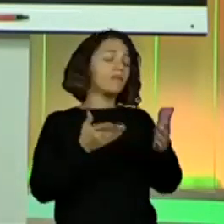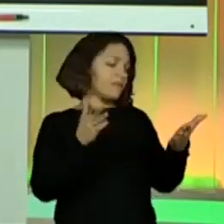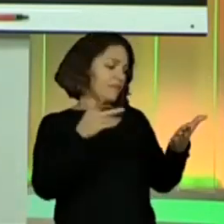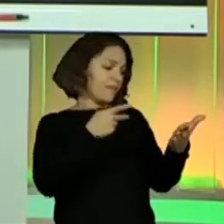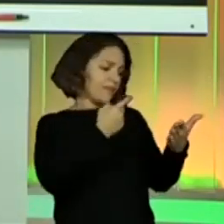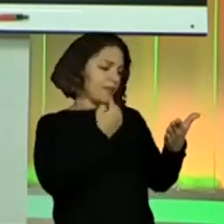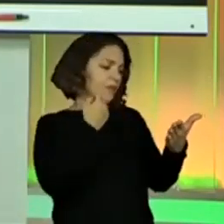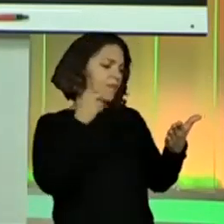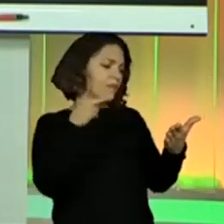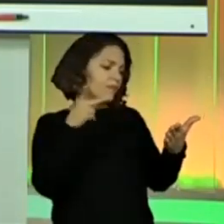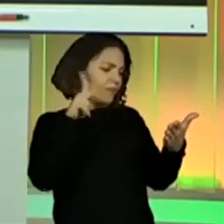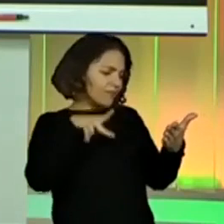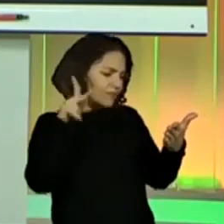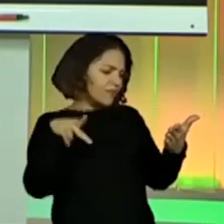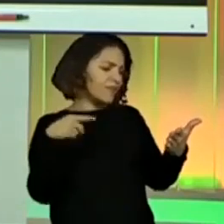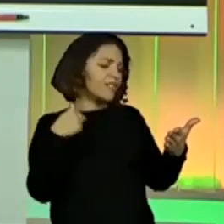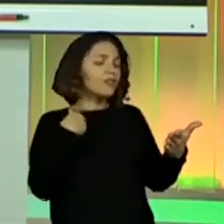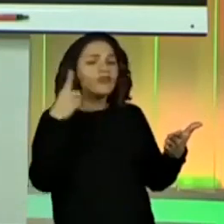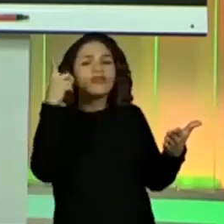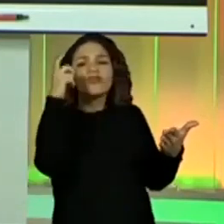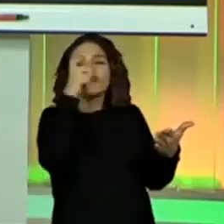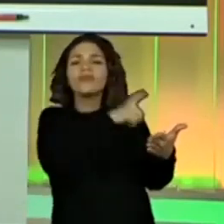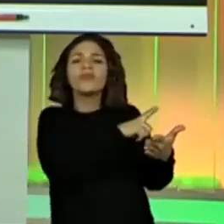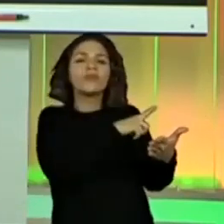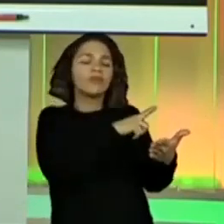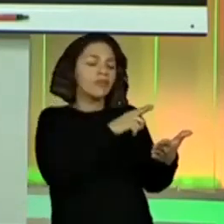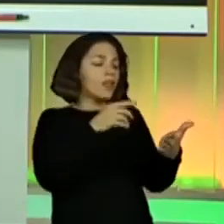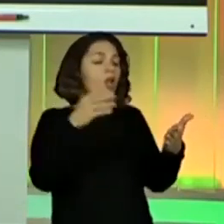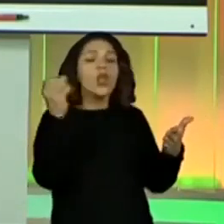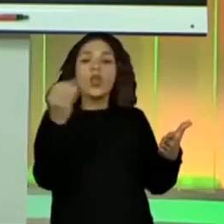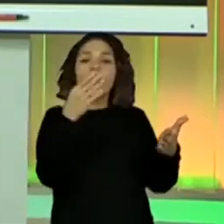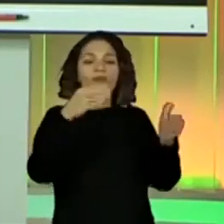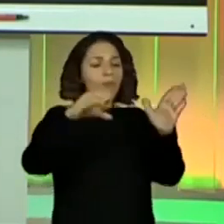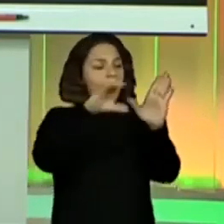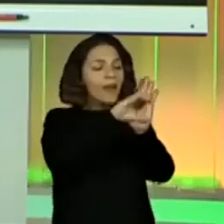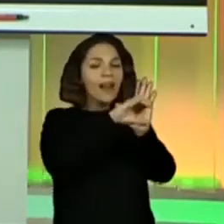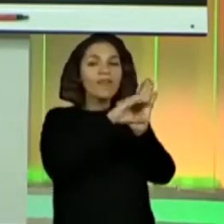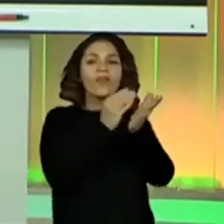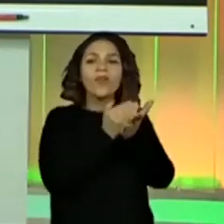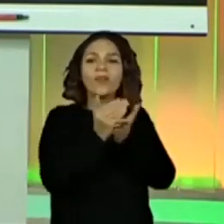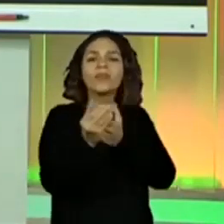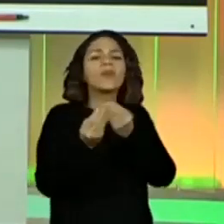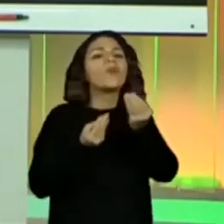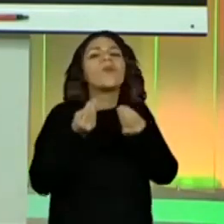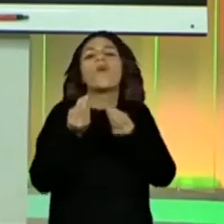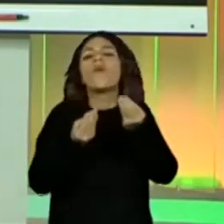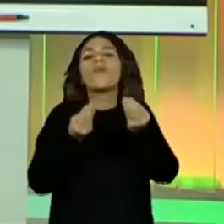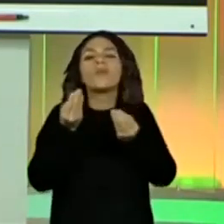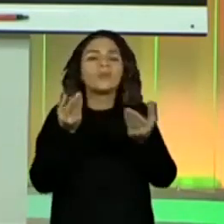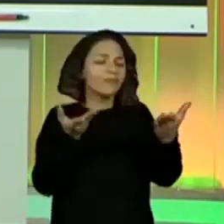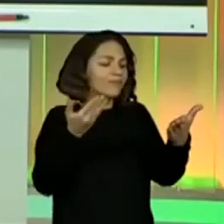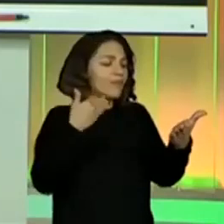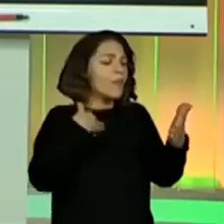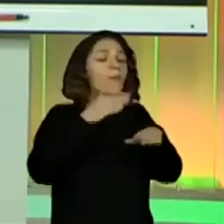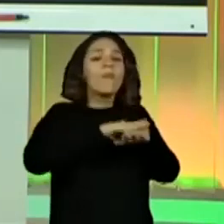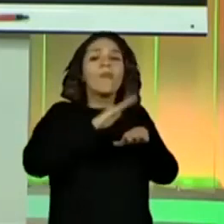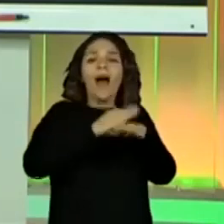Tenho muita dificuldade para saber quando começar um novo parágrafo. Olha só.